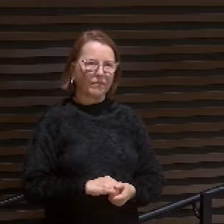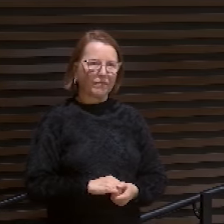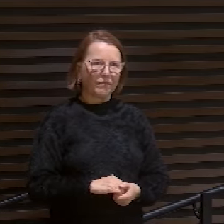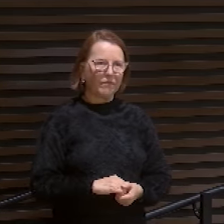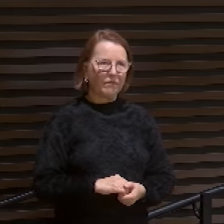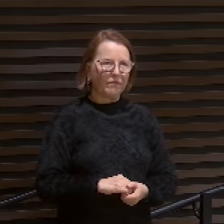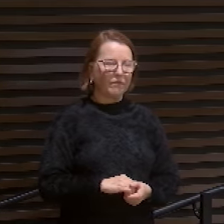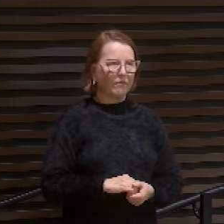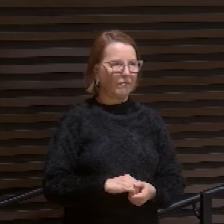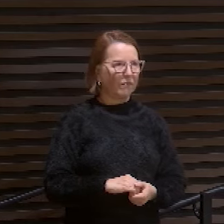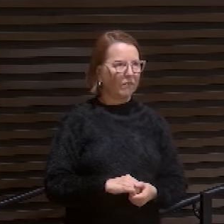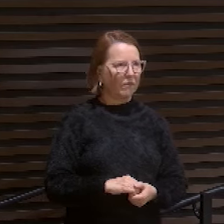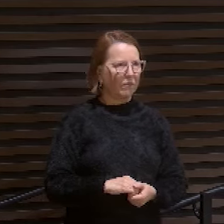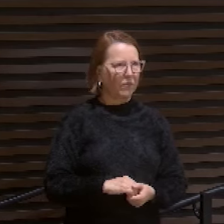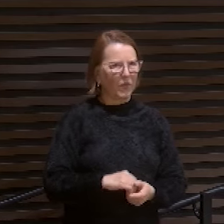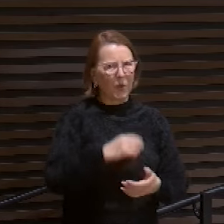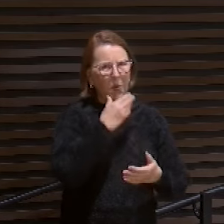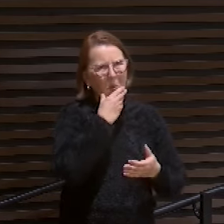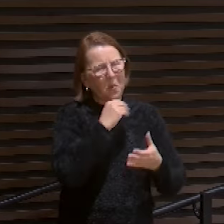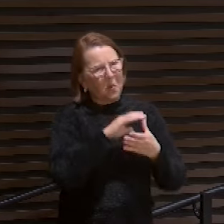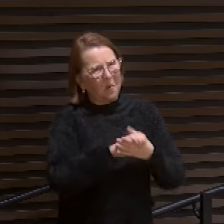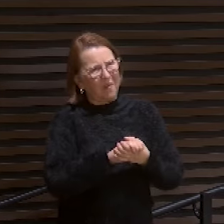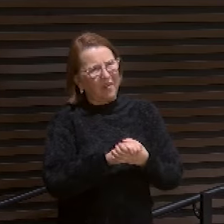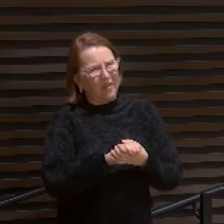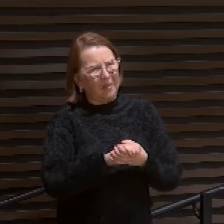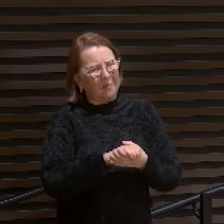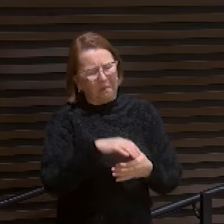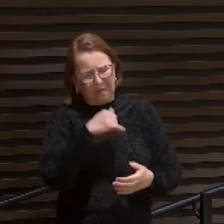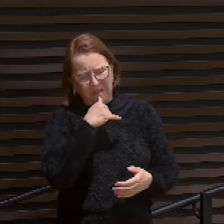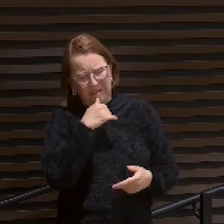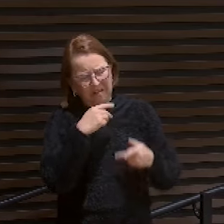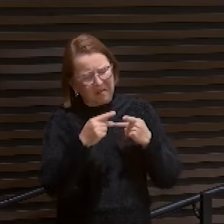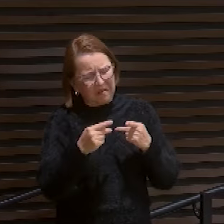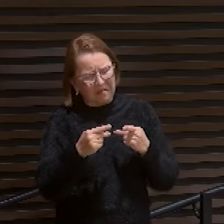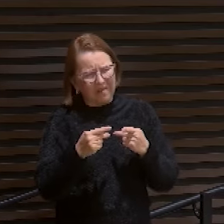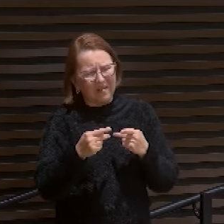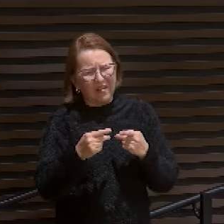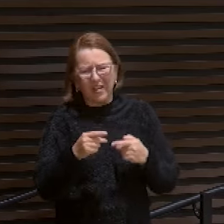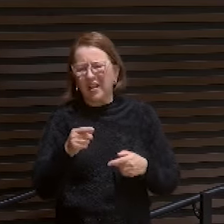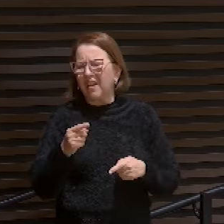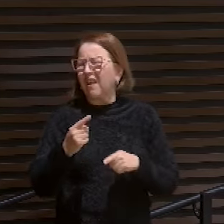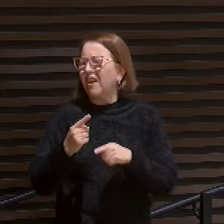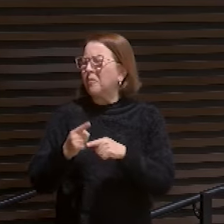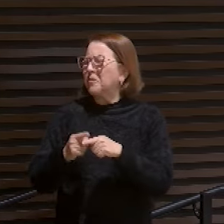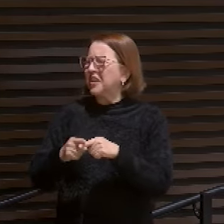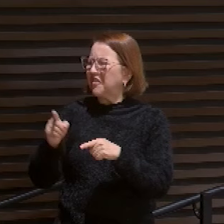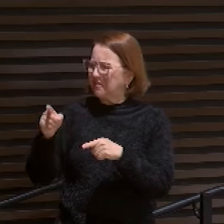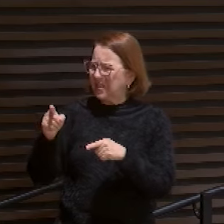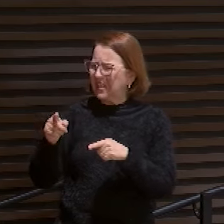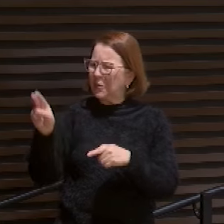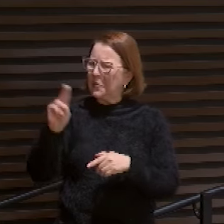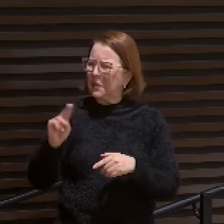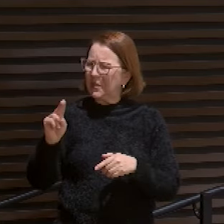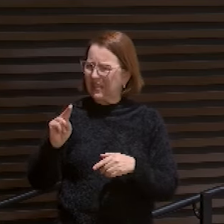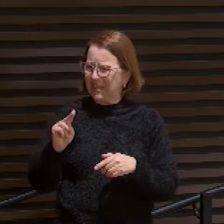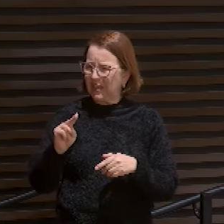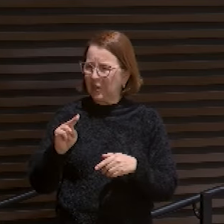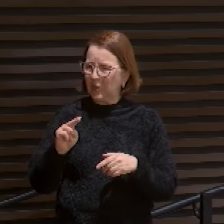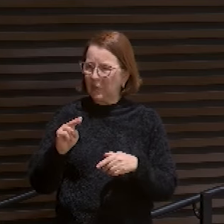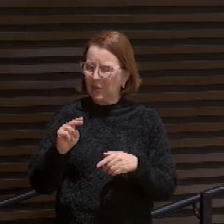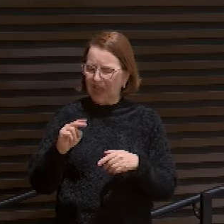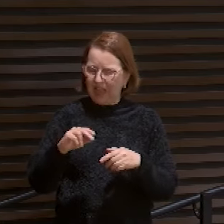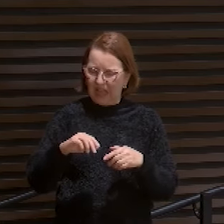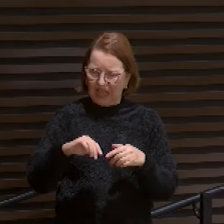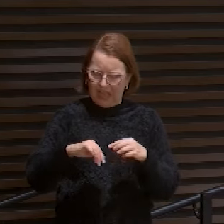O marido chateado, ele diz: querida, por que você está usando a aliança no dedo errado?